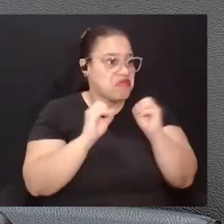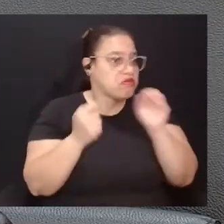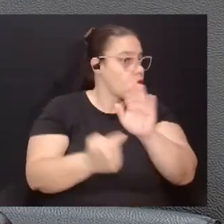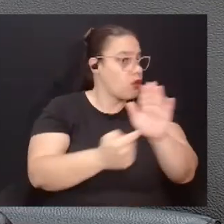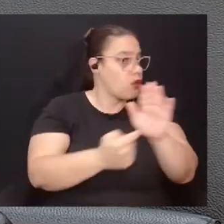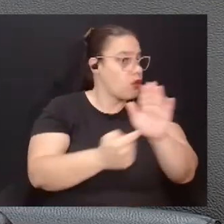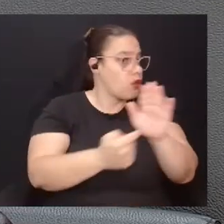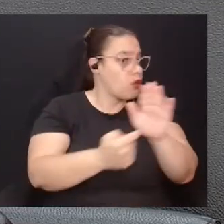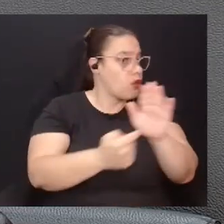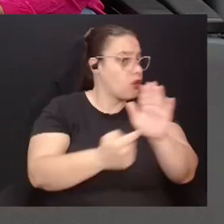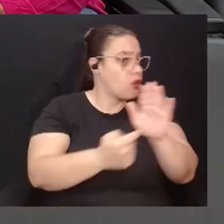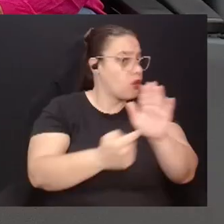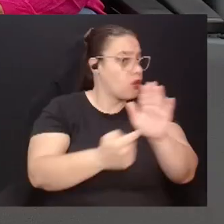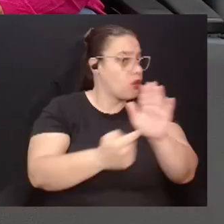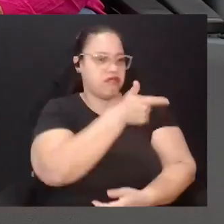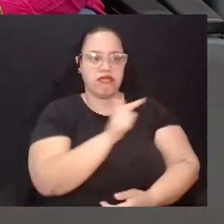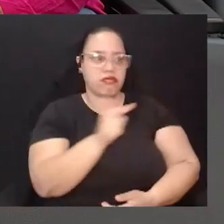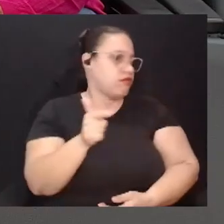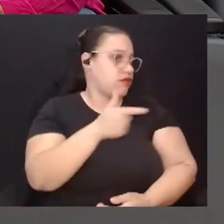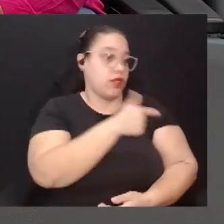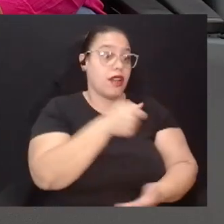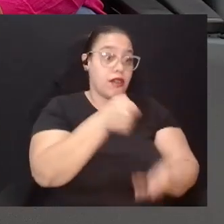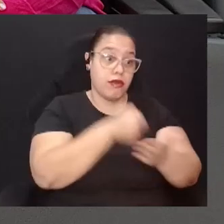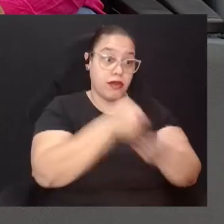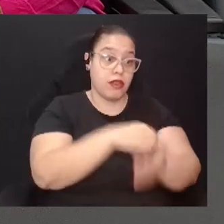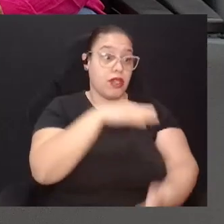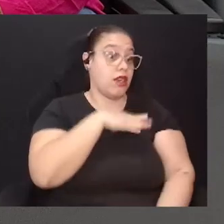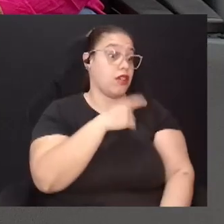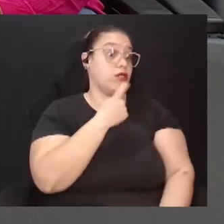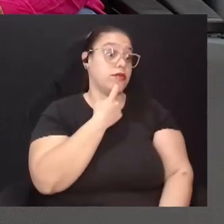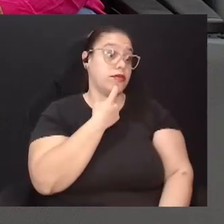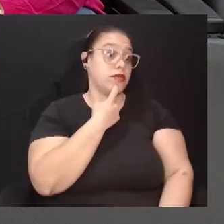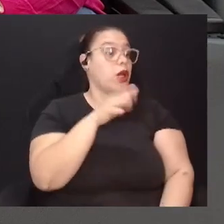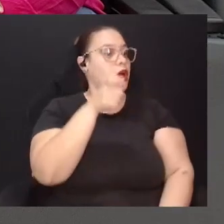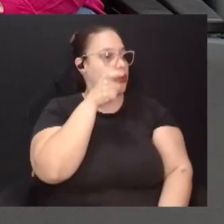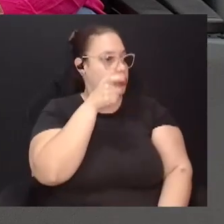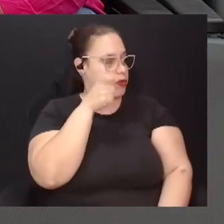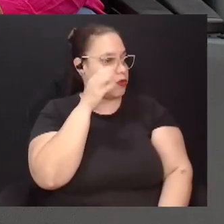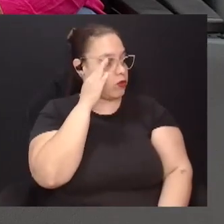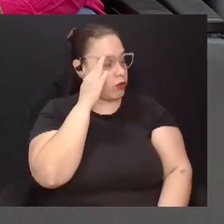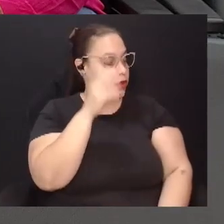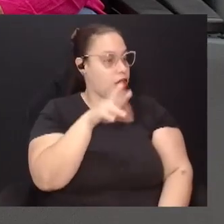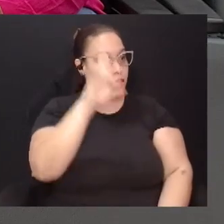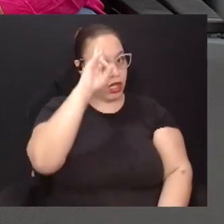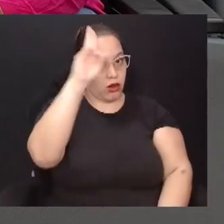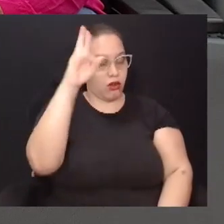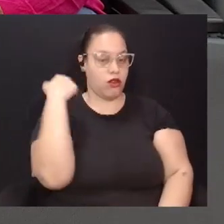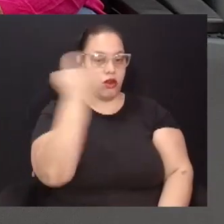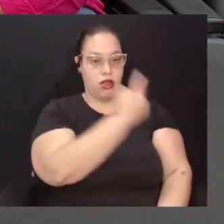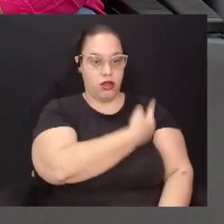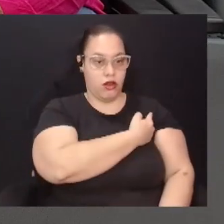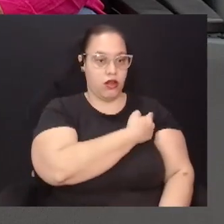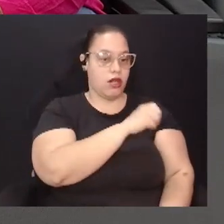tem uma exposição que fala sobre isso, a gente não tem uma semana dedicada à cidade de Campinas. E o interessante da questão da padroeira é que